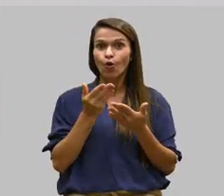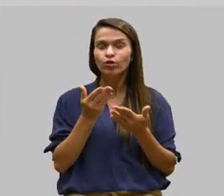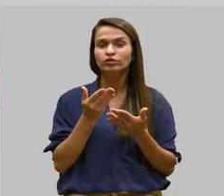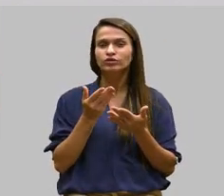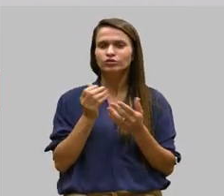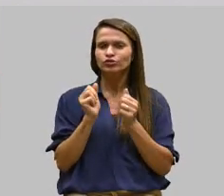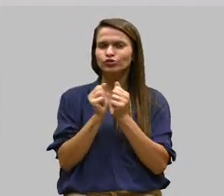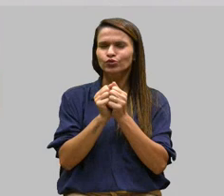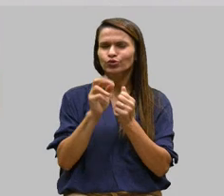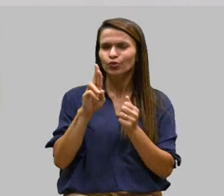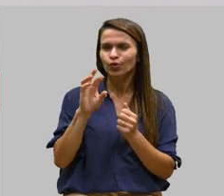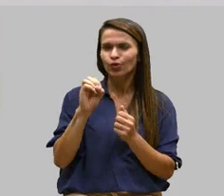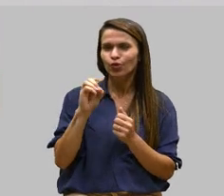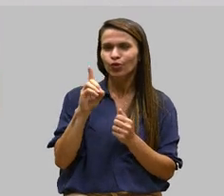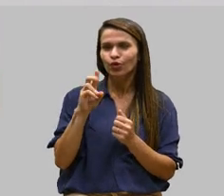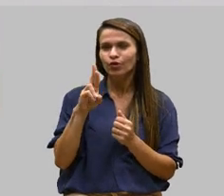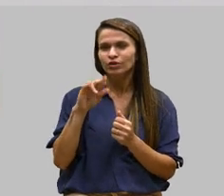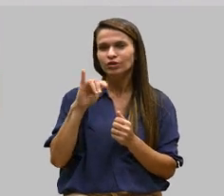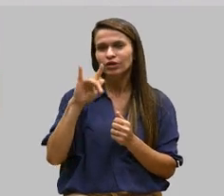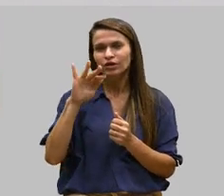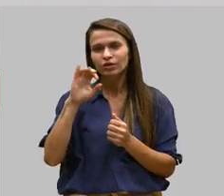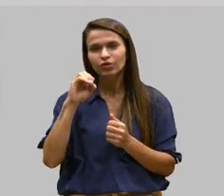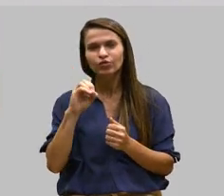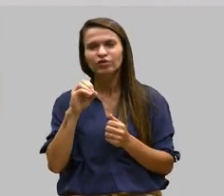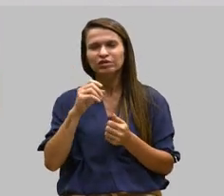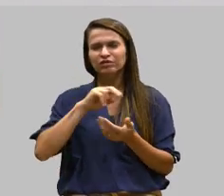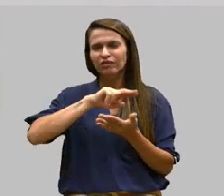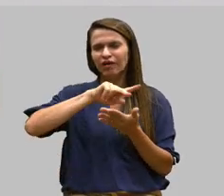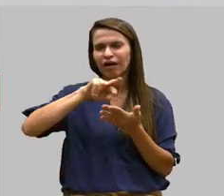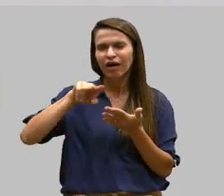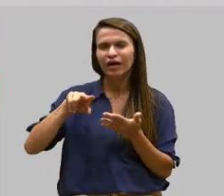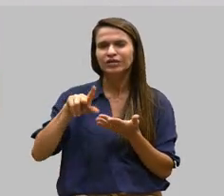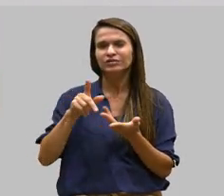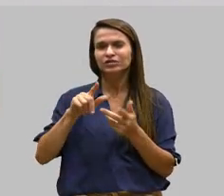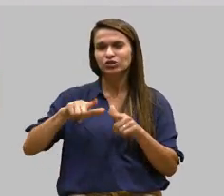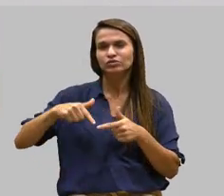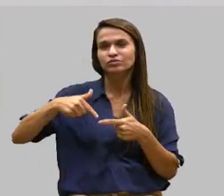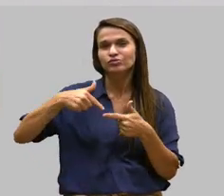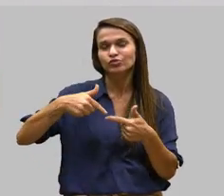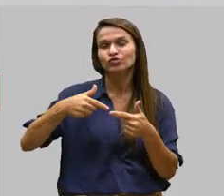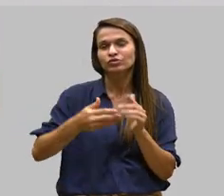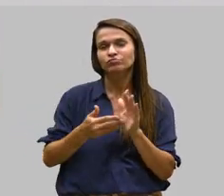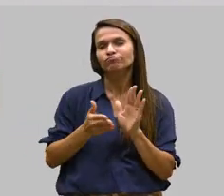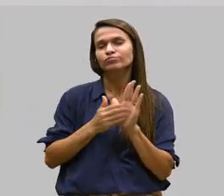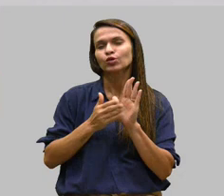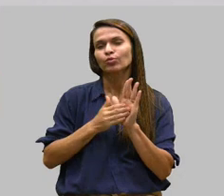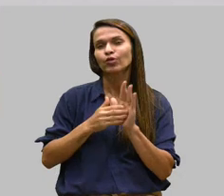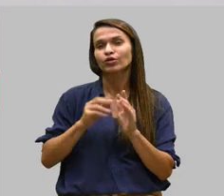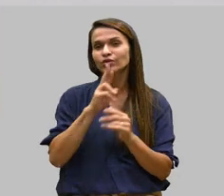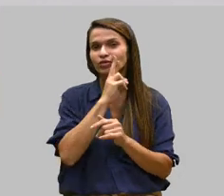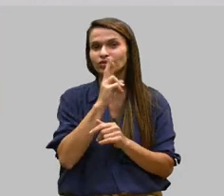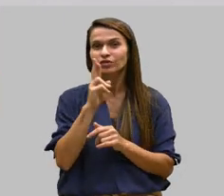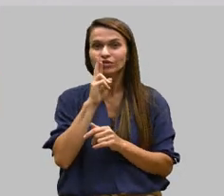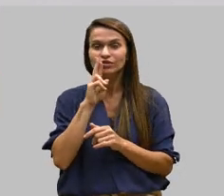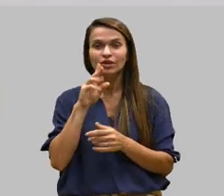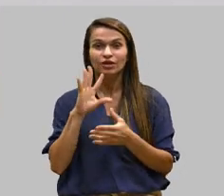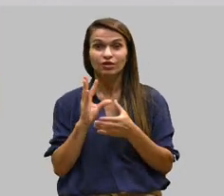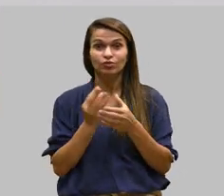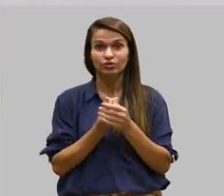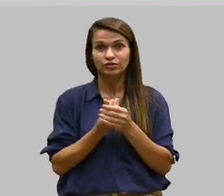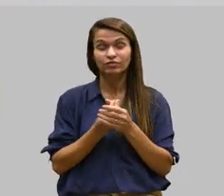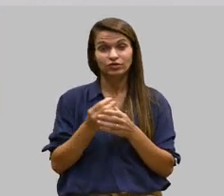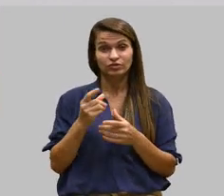diversas ações que a gente propõe no restaurante buscando ser inclusive né vemos já tivemos a oportunidade de receber